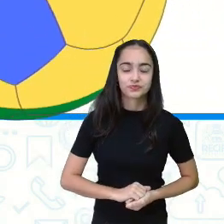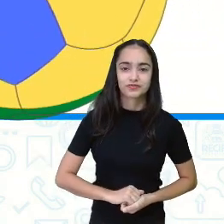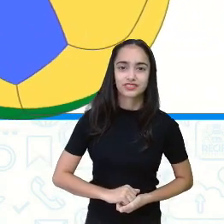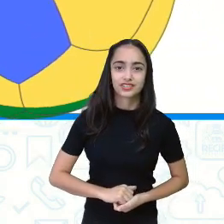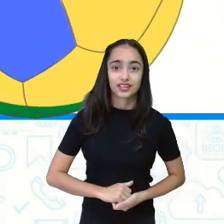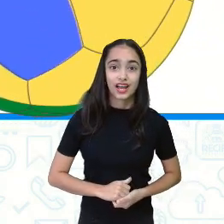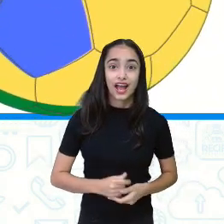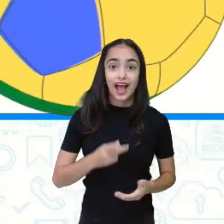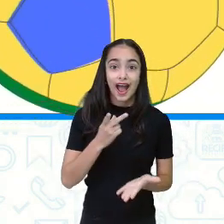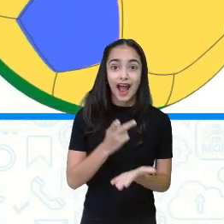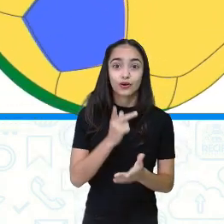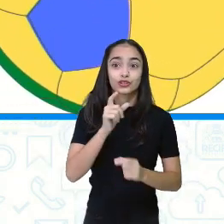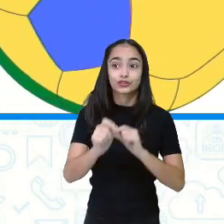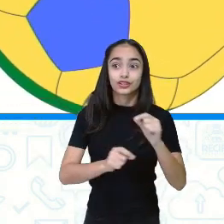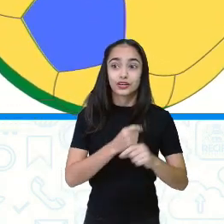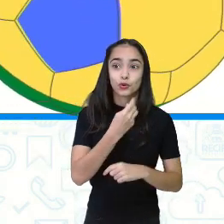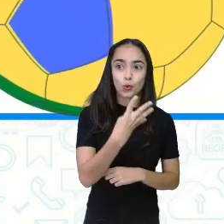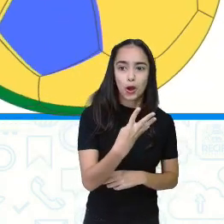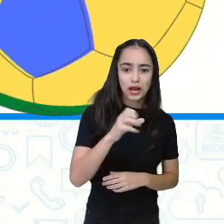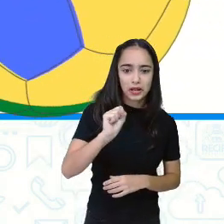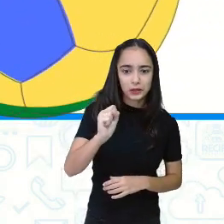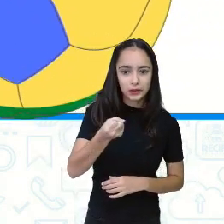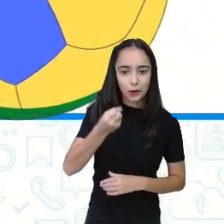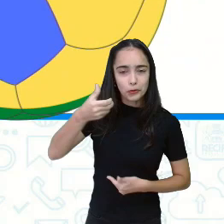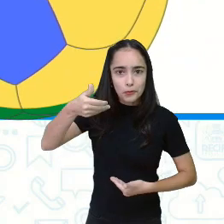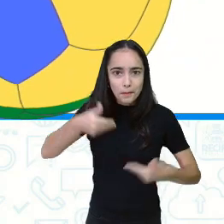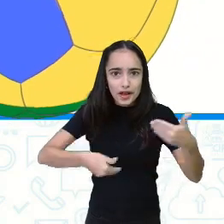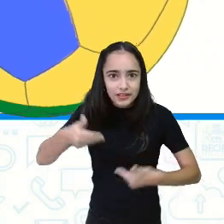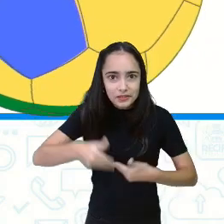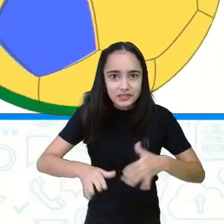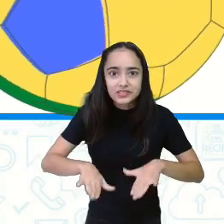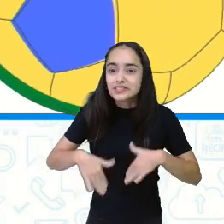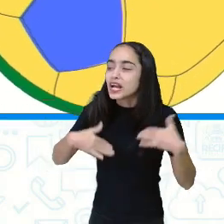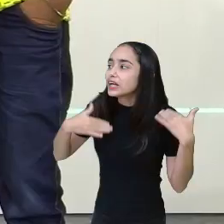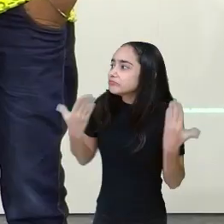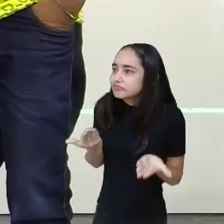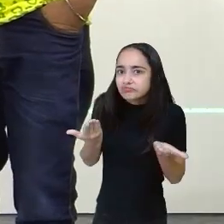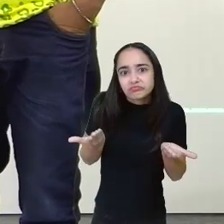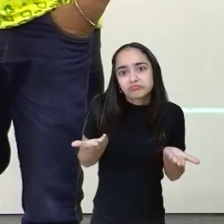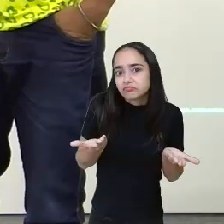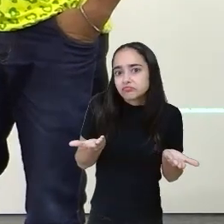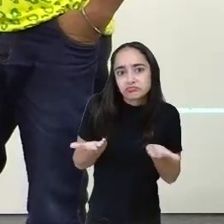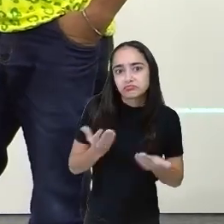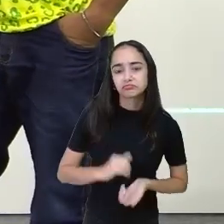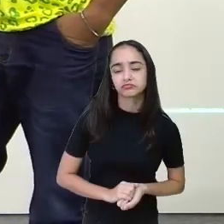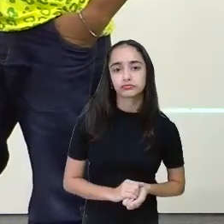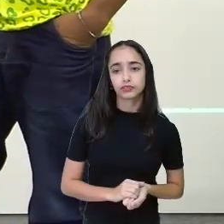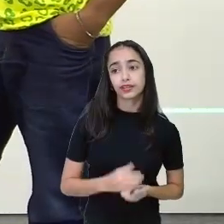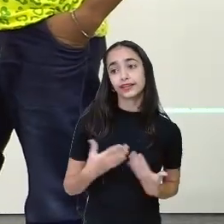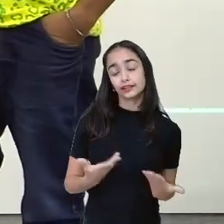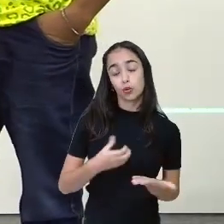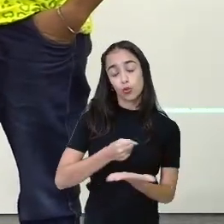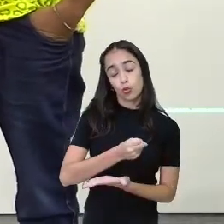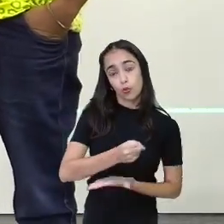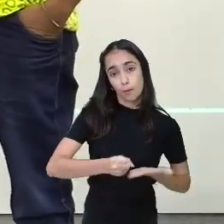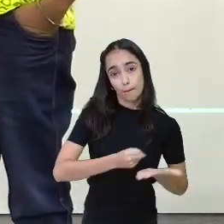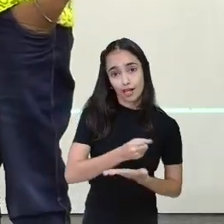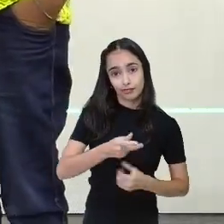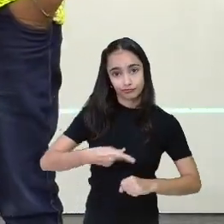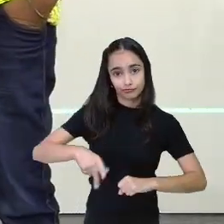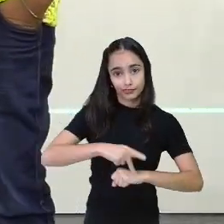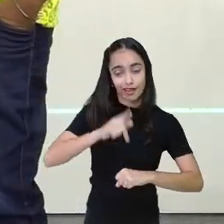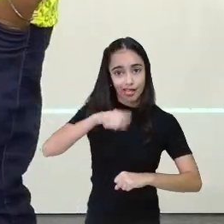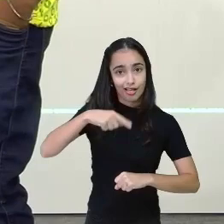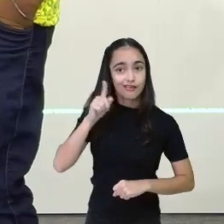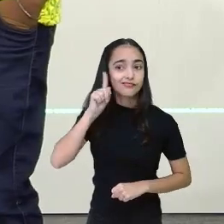o torneio terá 48 participantes. E aí, Jonaci? O país base aí para essa Copa que vai Sim. acontecer será os Estados